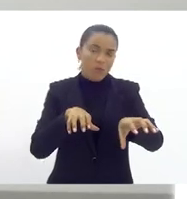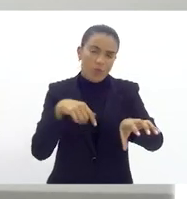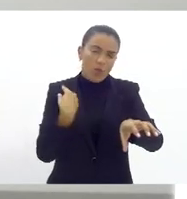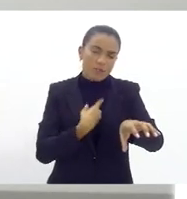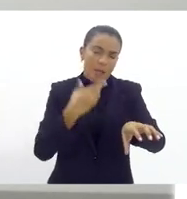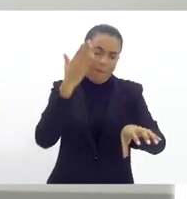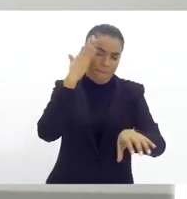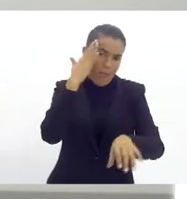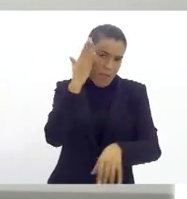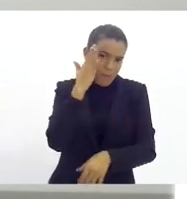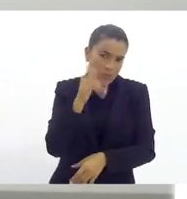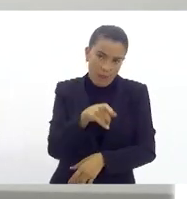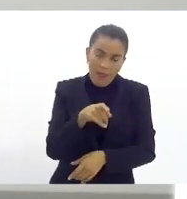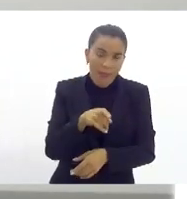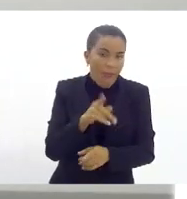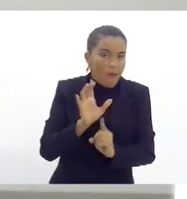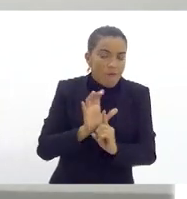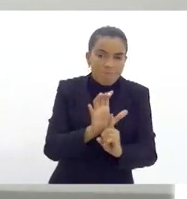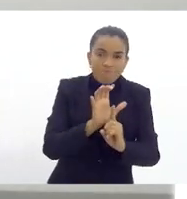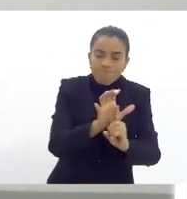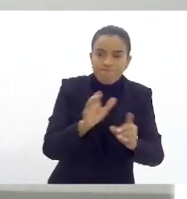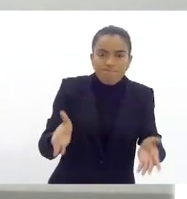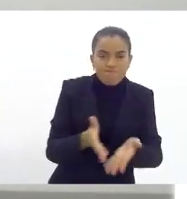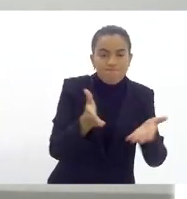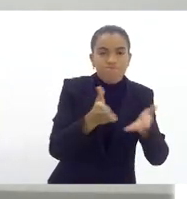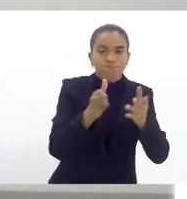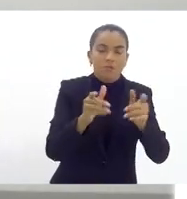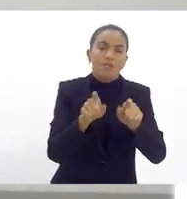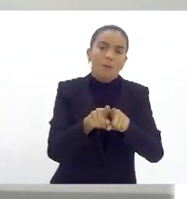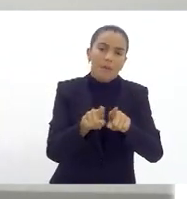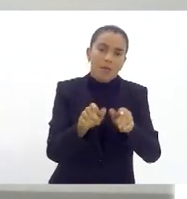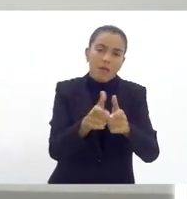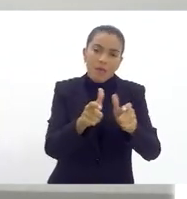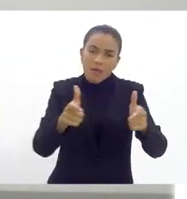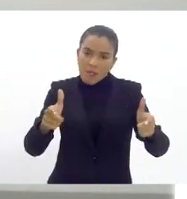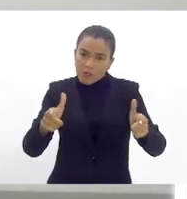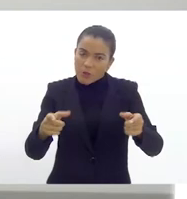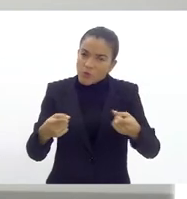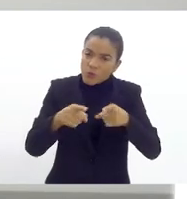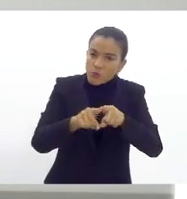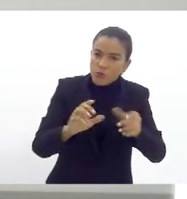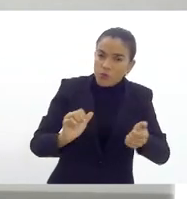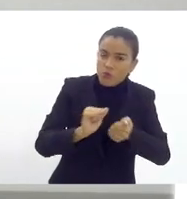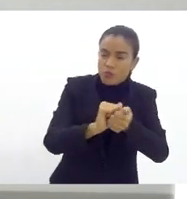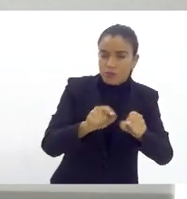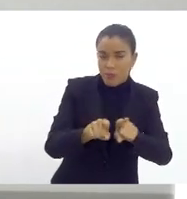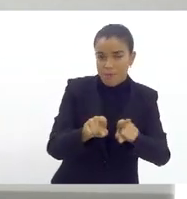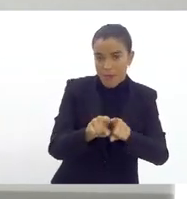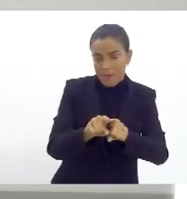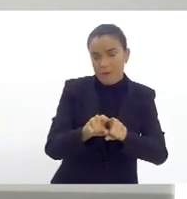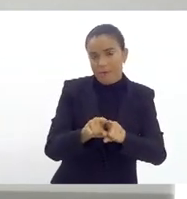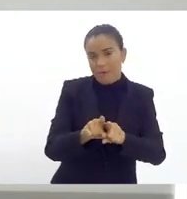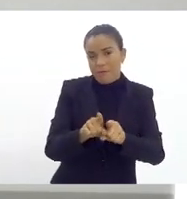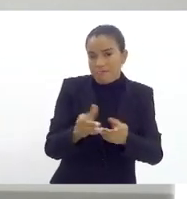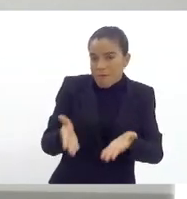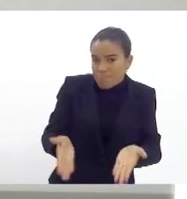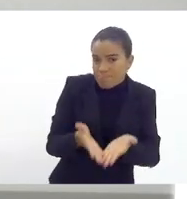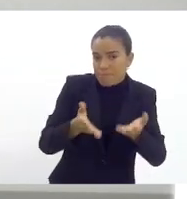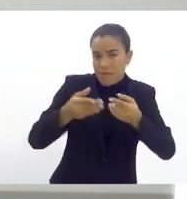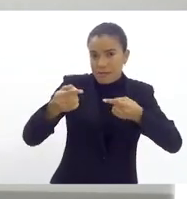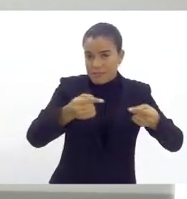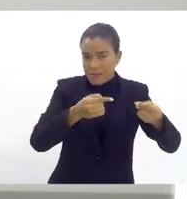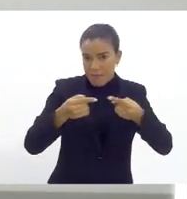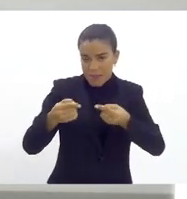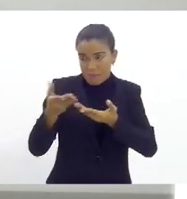não pode correr disso o debate é muito importante e crescer em conjunto também é muito importante para esse debate Porque como